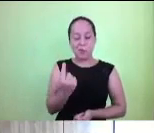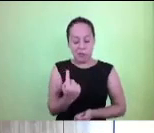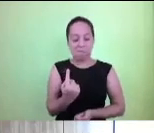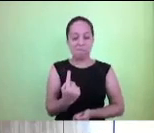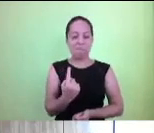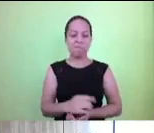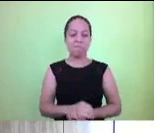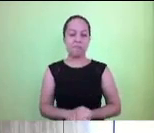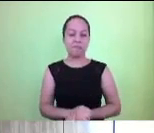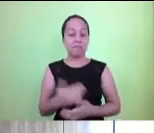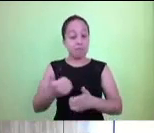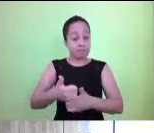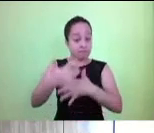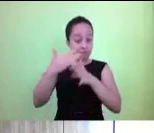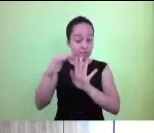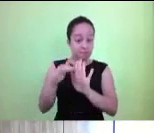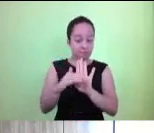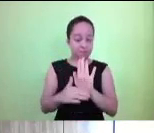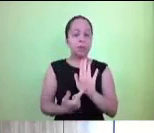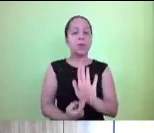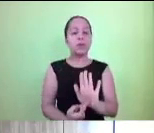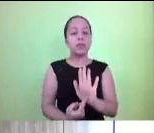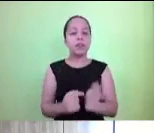Vamos gerar a lista.